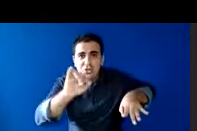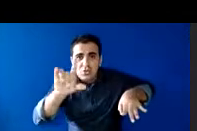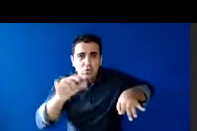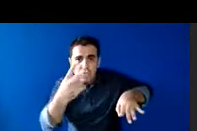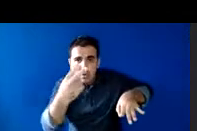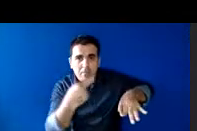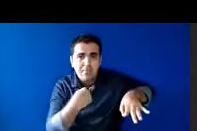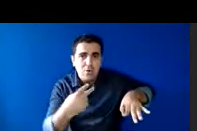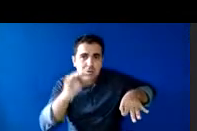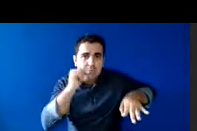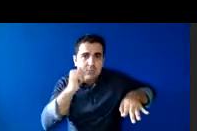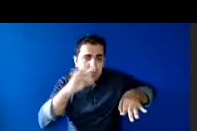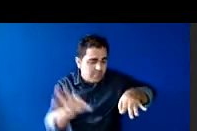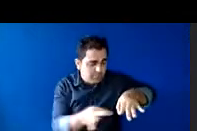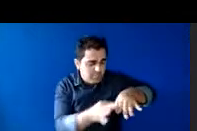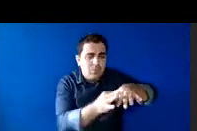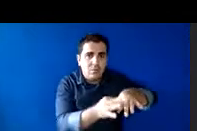inserir, mas ela